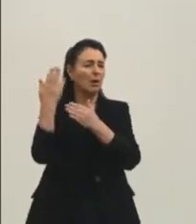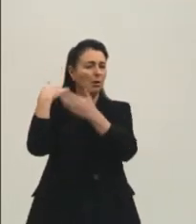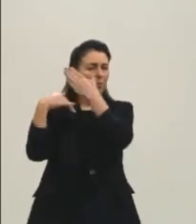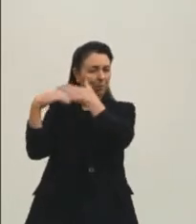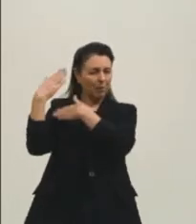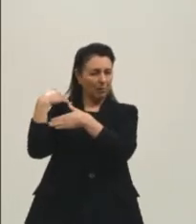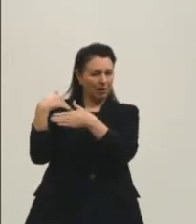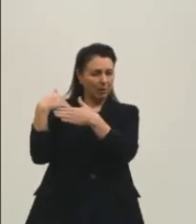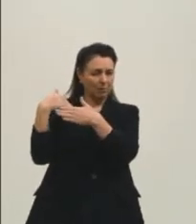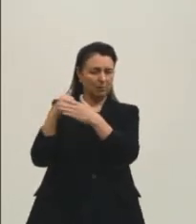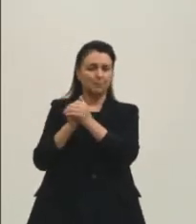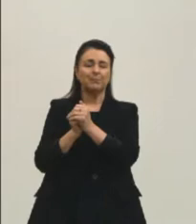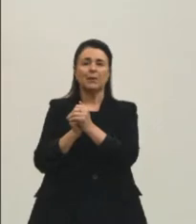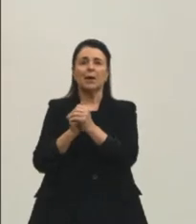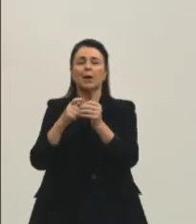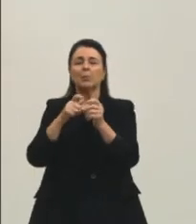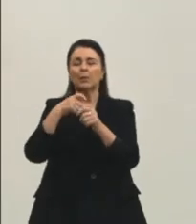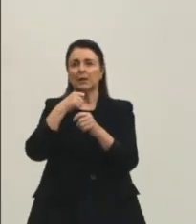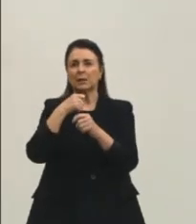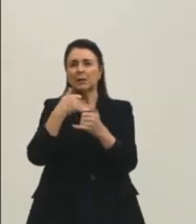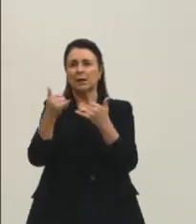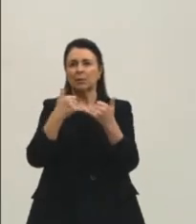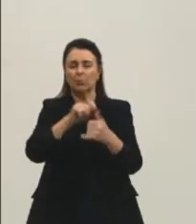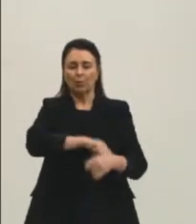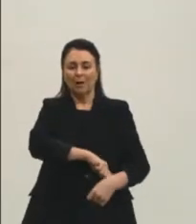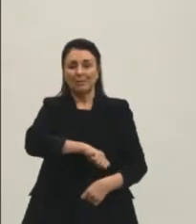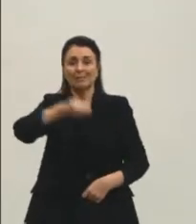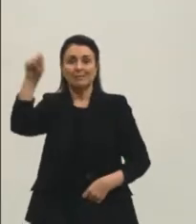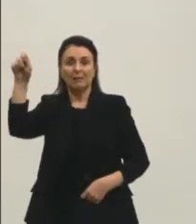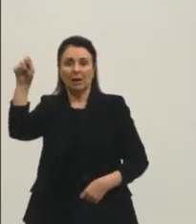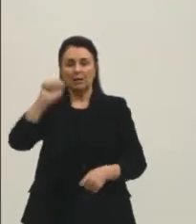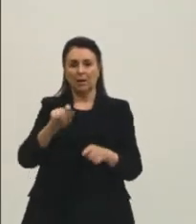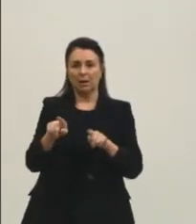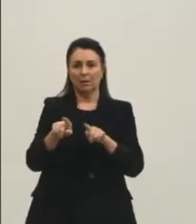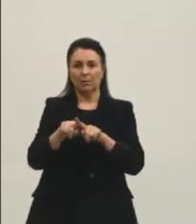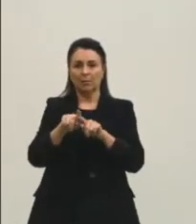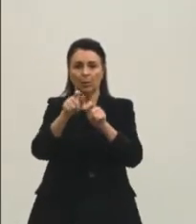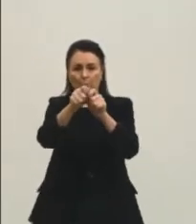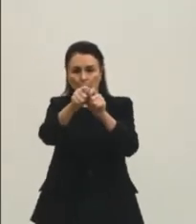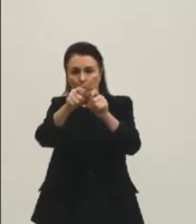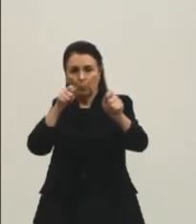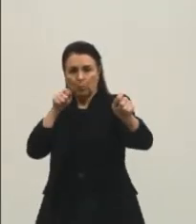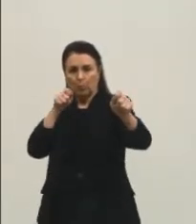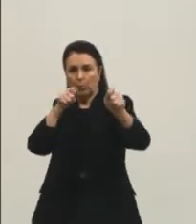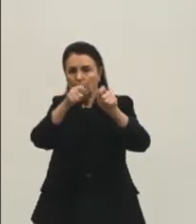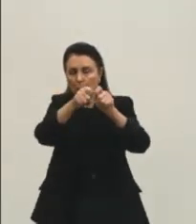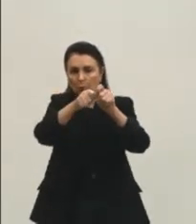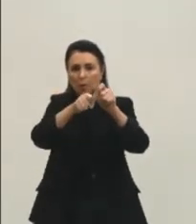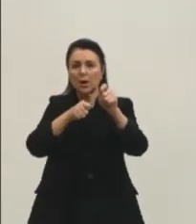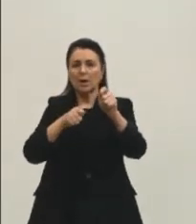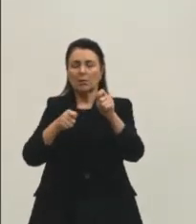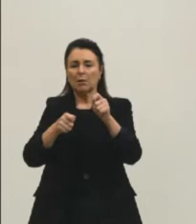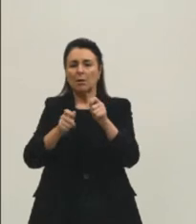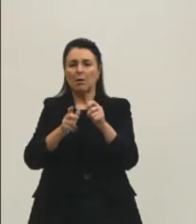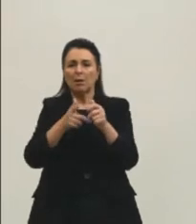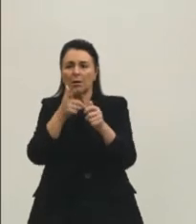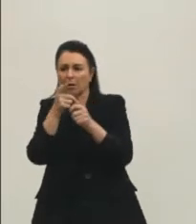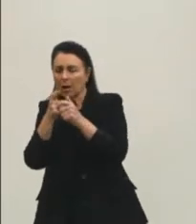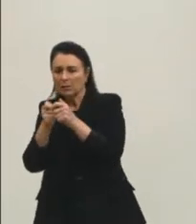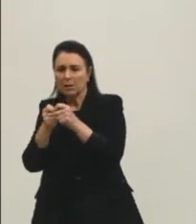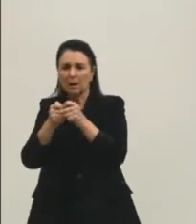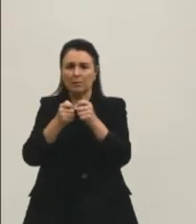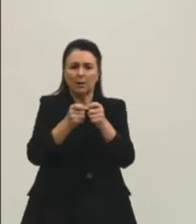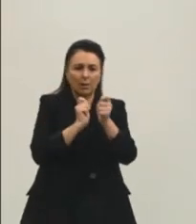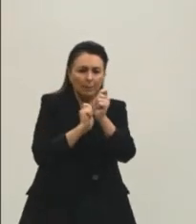uma espada pode ser um documento histórico a pegada de um caçador-coletor que ficou fossilizada também é uma fonte